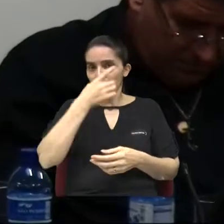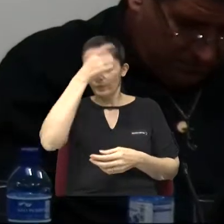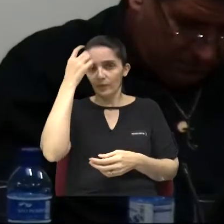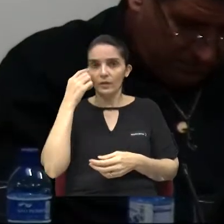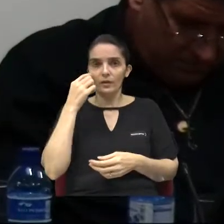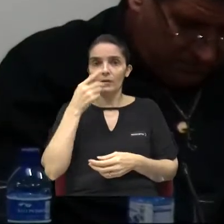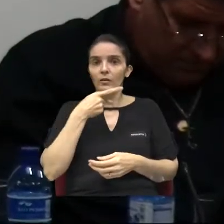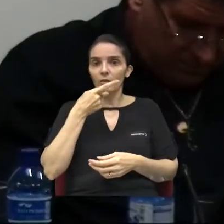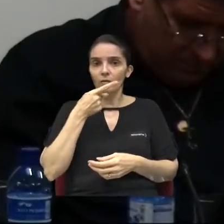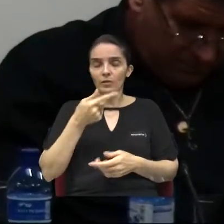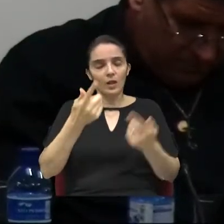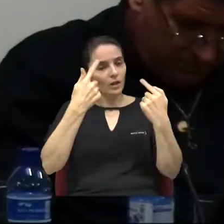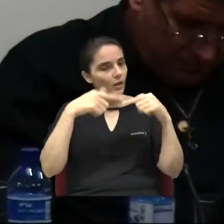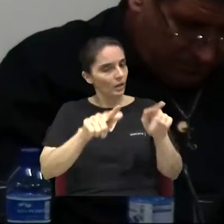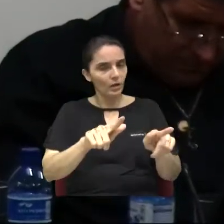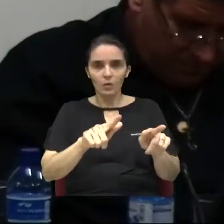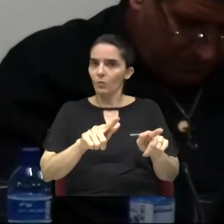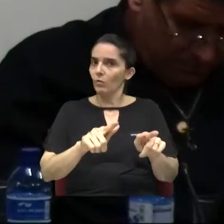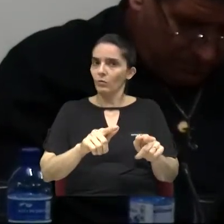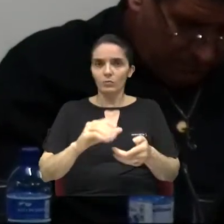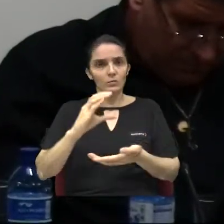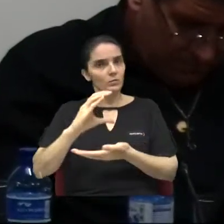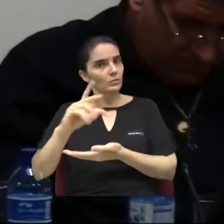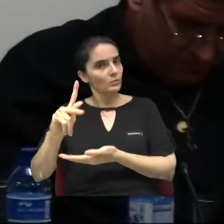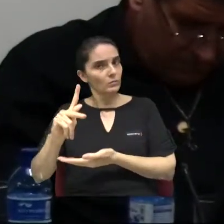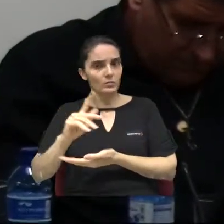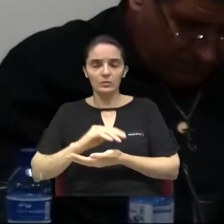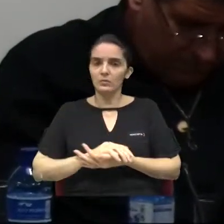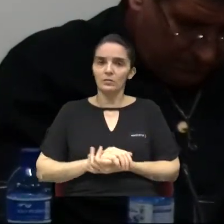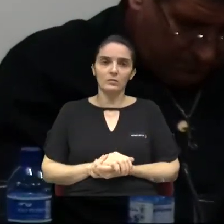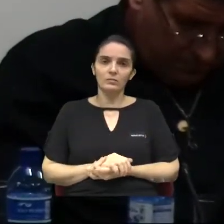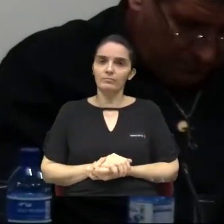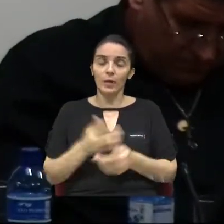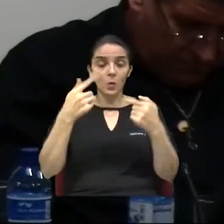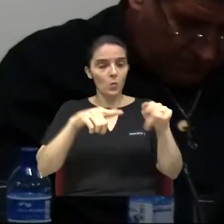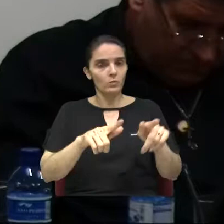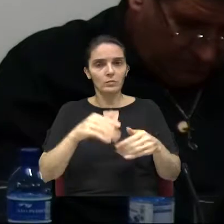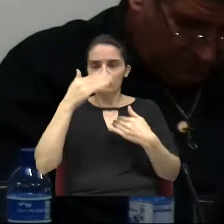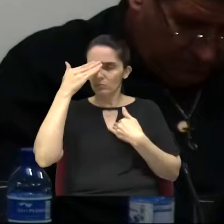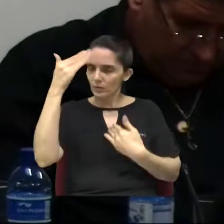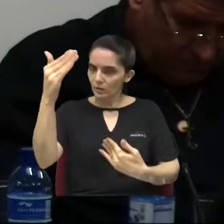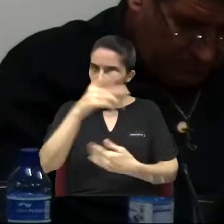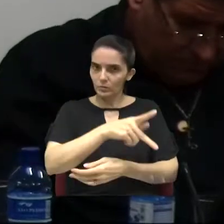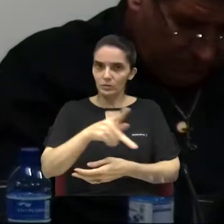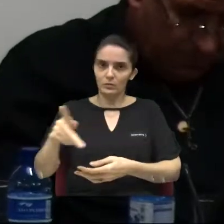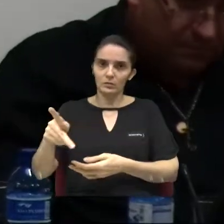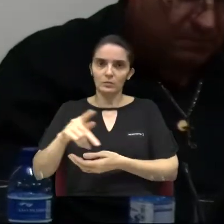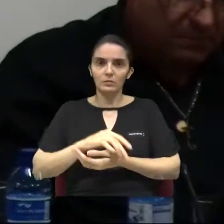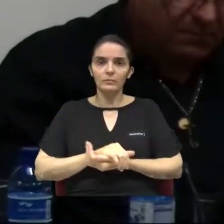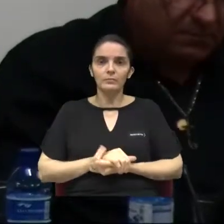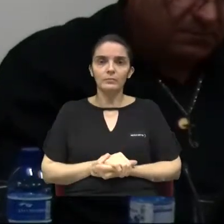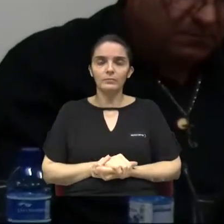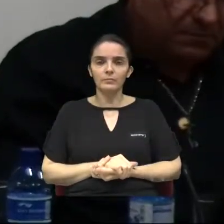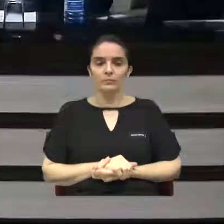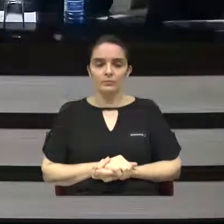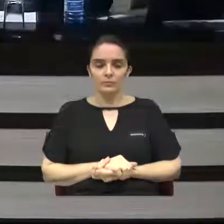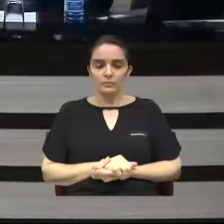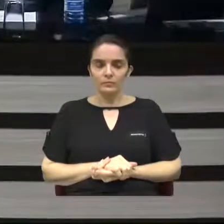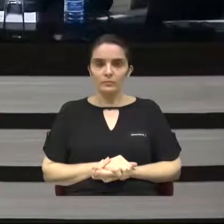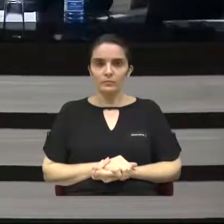adiantar que eu sou contra a abertura da comissão processante. Muito obrigado, presidente.